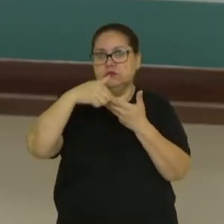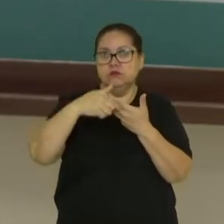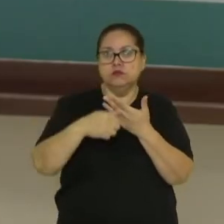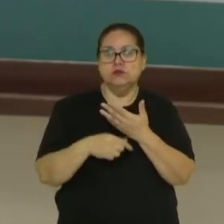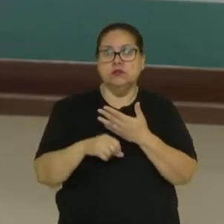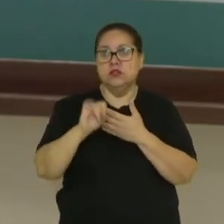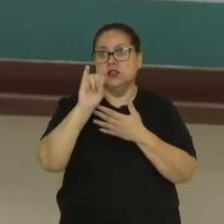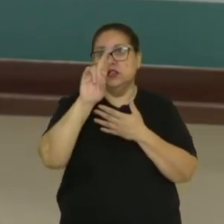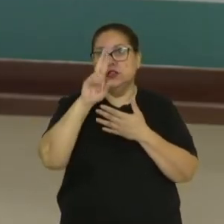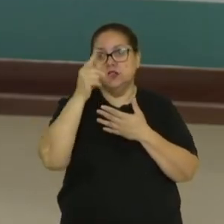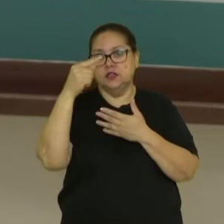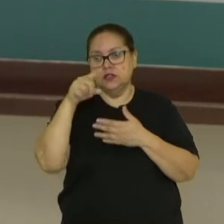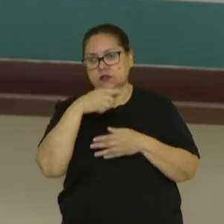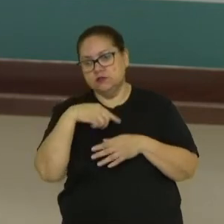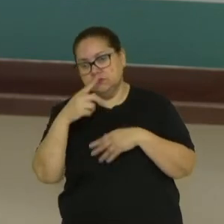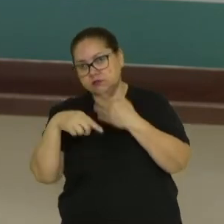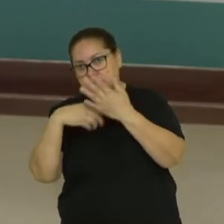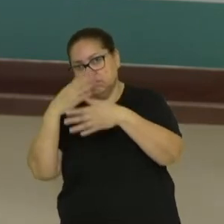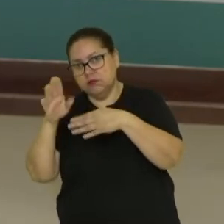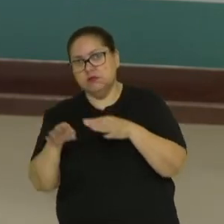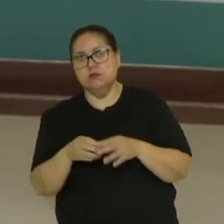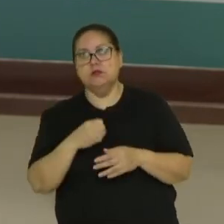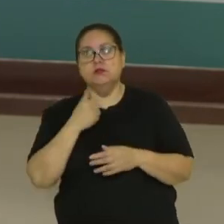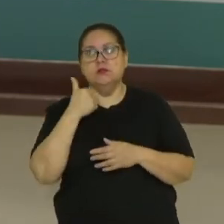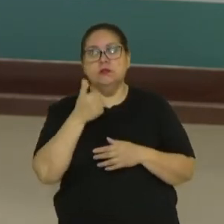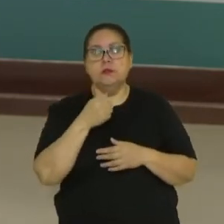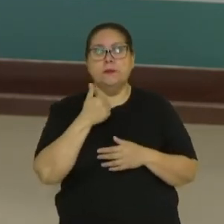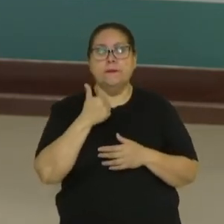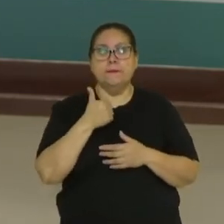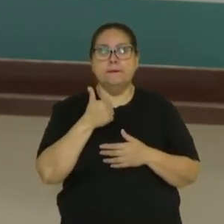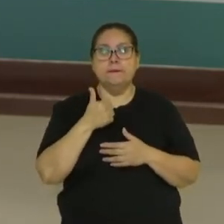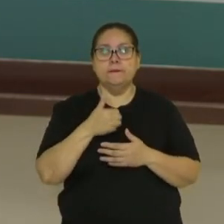o Irã e assim por diante, tá bom? Muito bem.